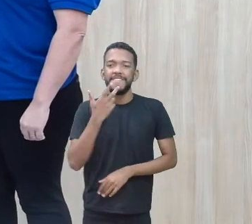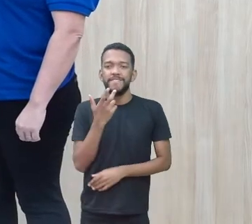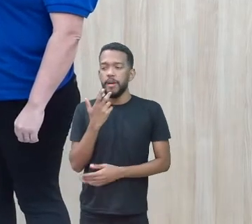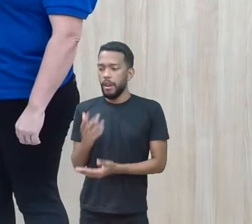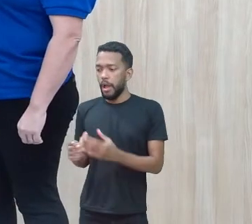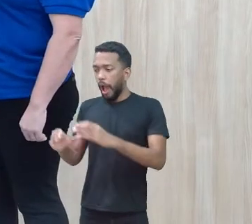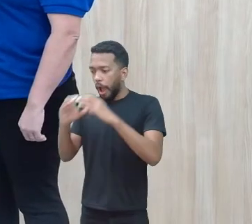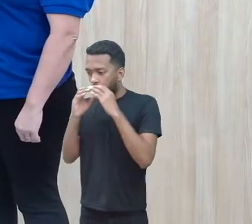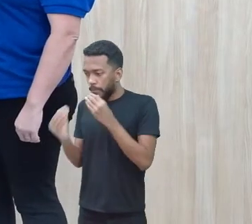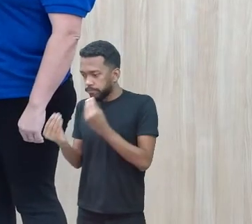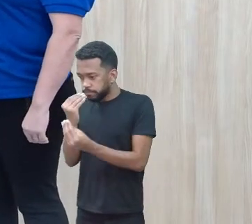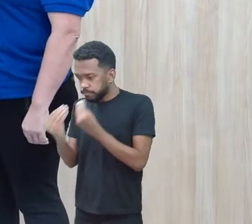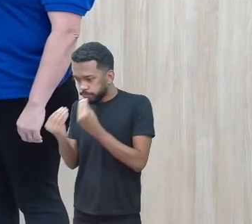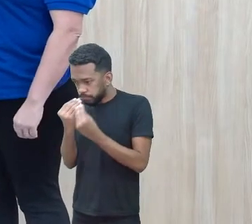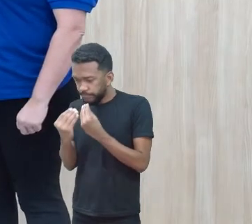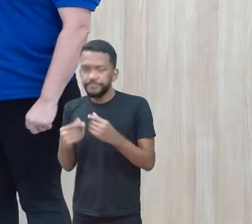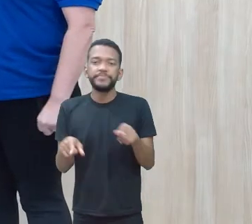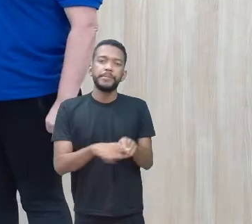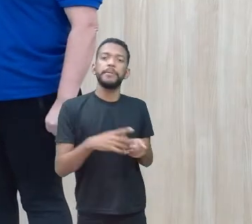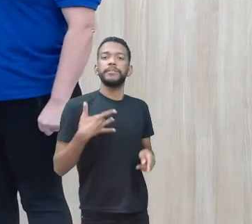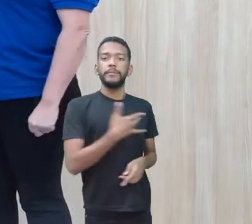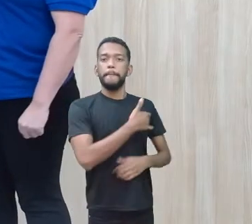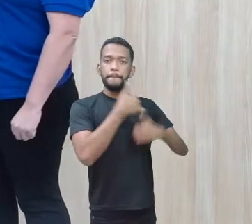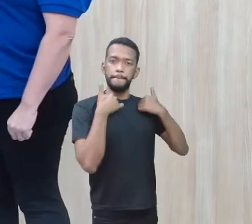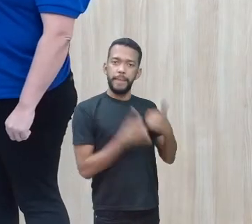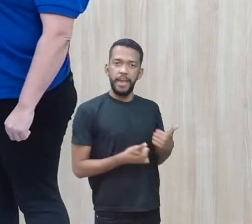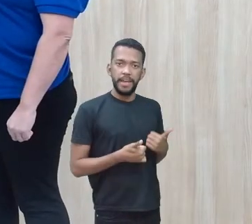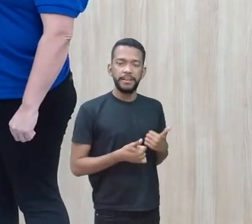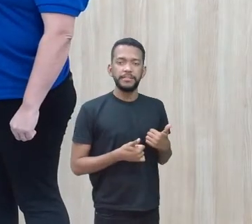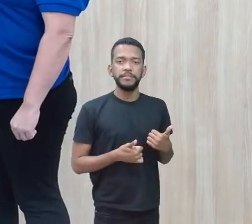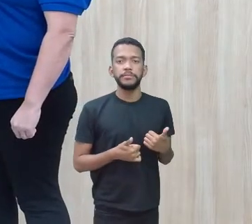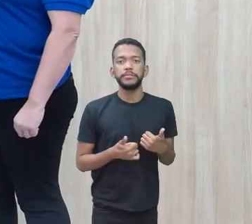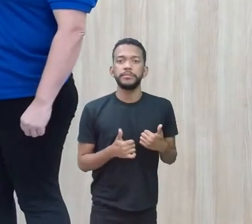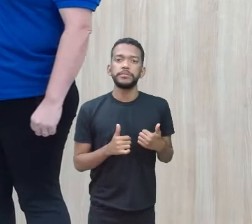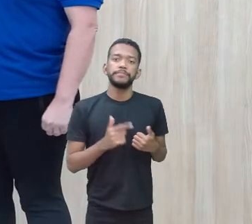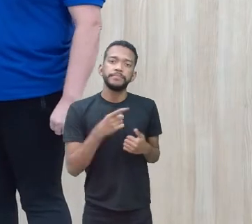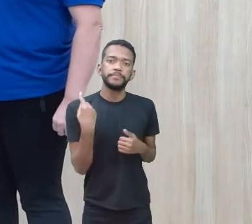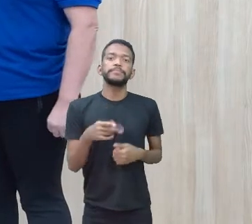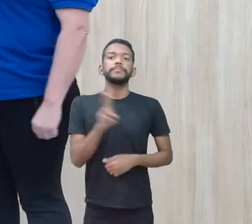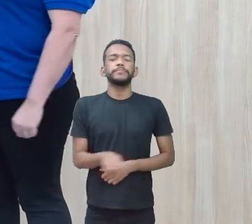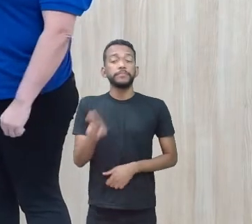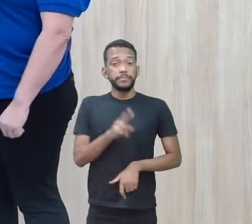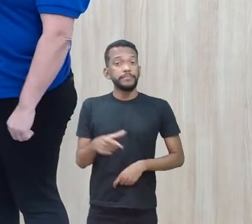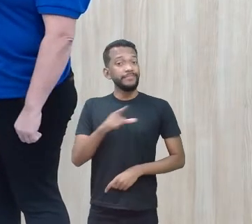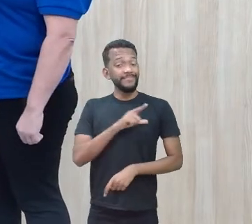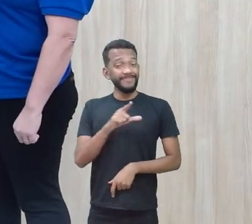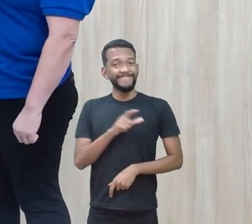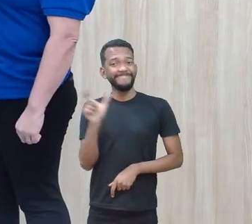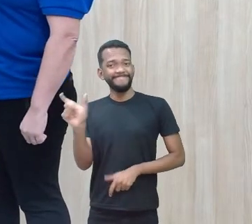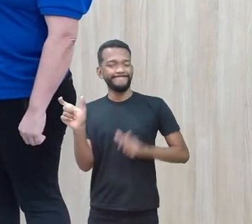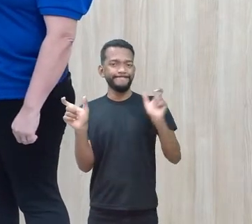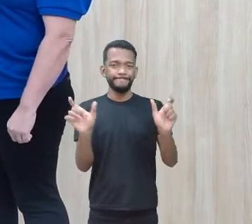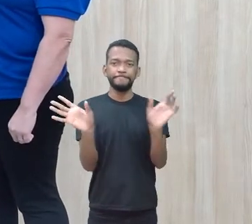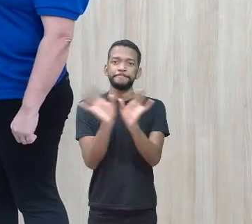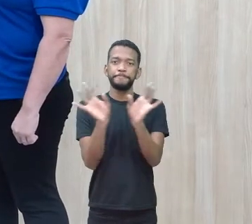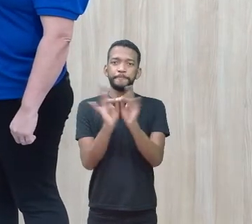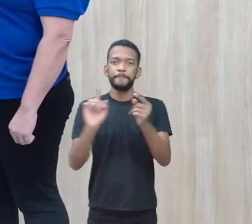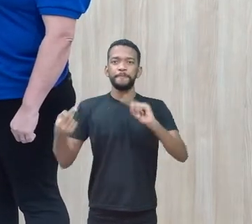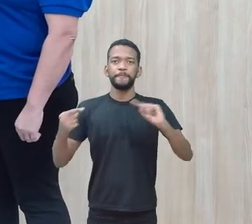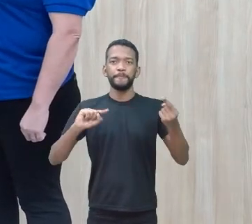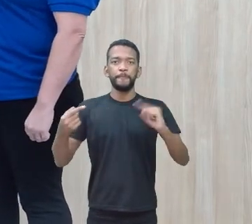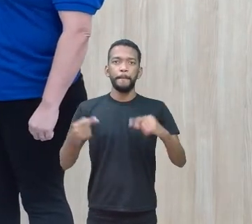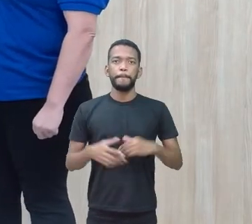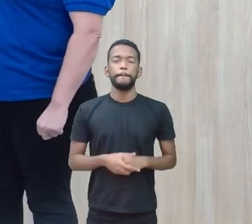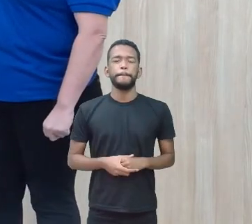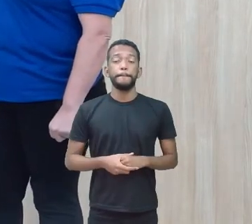fast food, ora me alimento bem, estamos usando as conjunções alternativas.